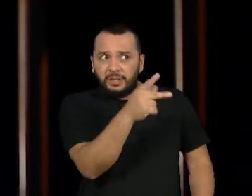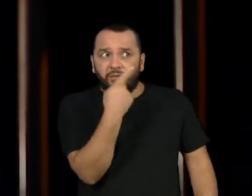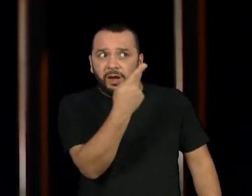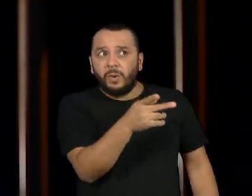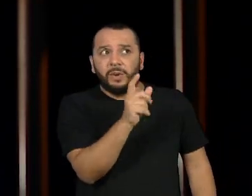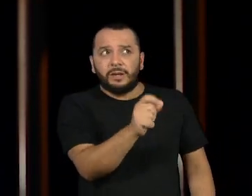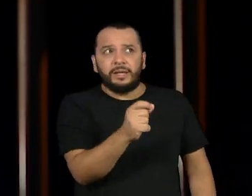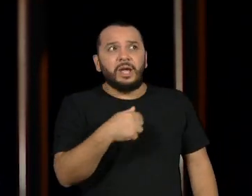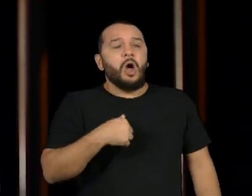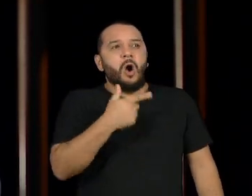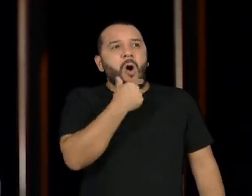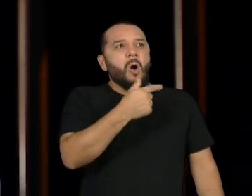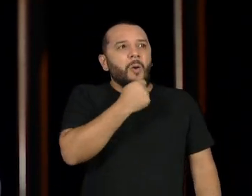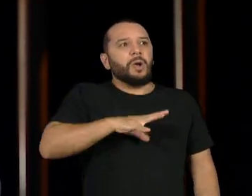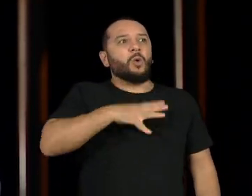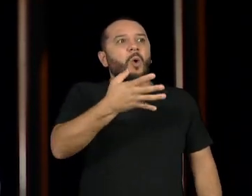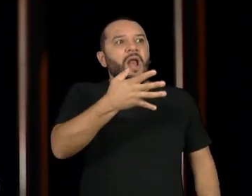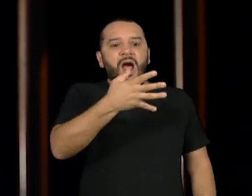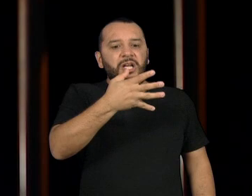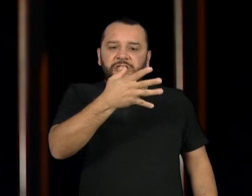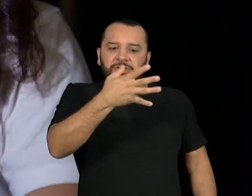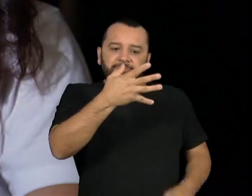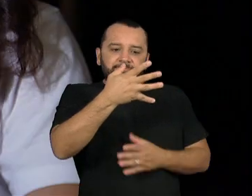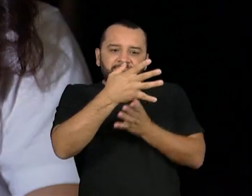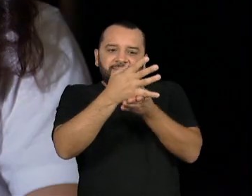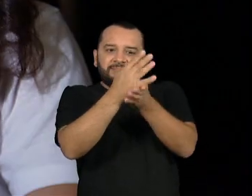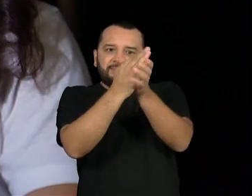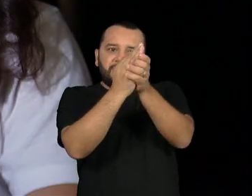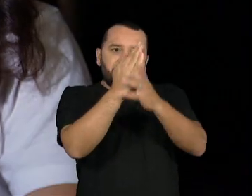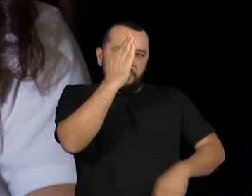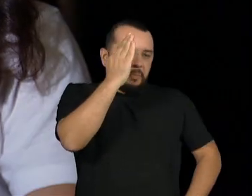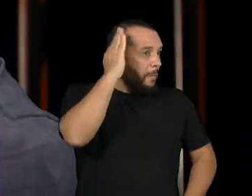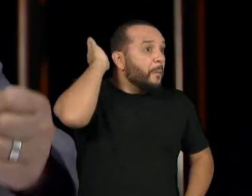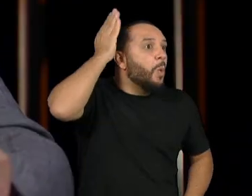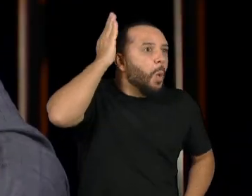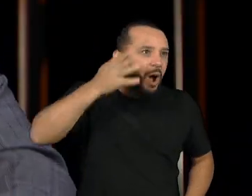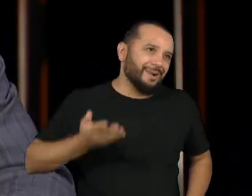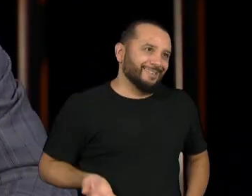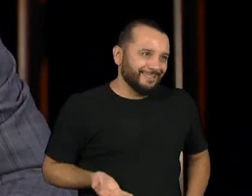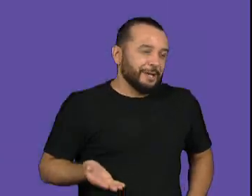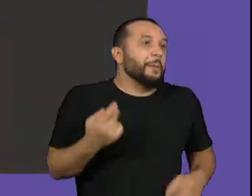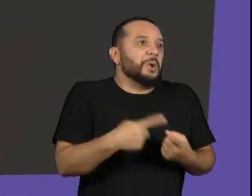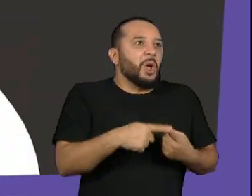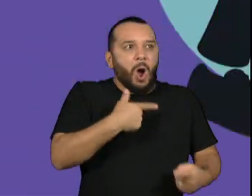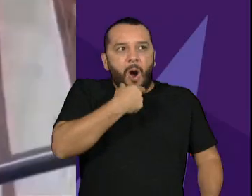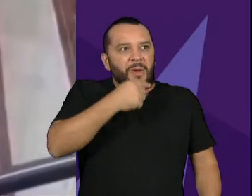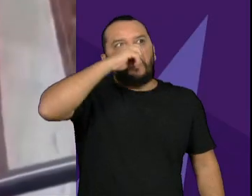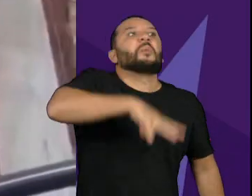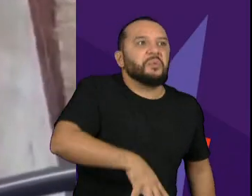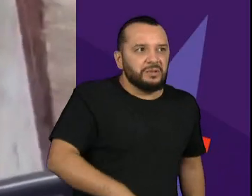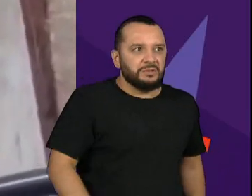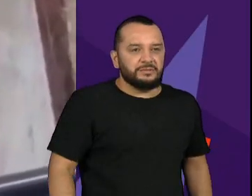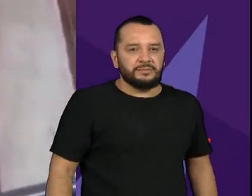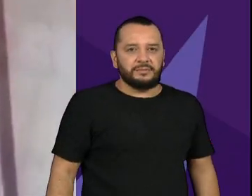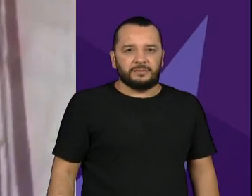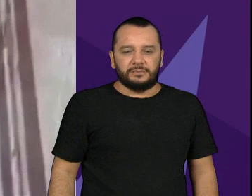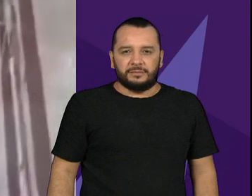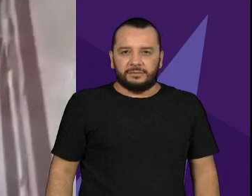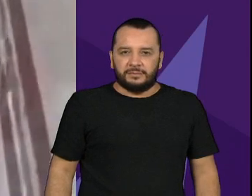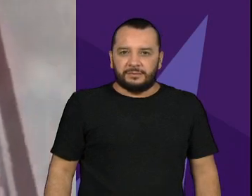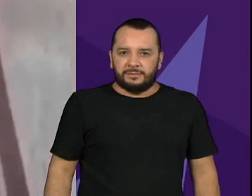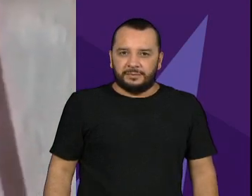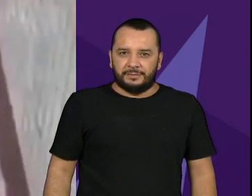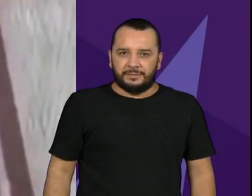tem uma valentia burra. Ele acha que ele vai resolver na força. Eu ontem